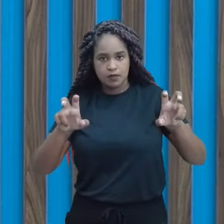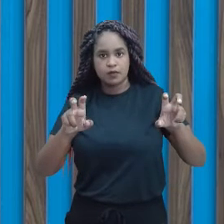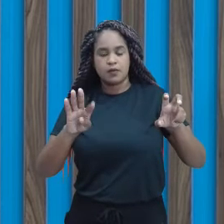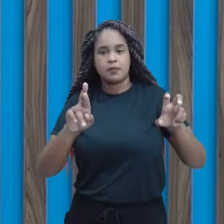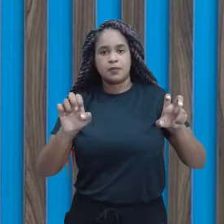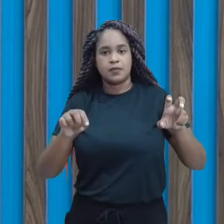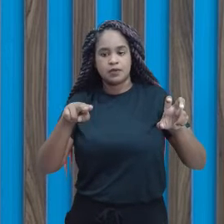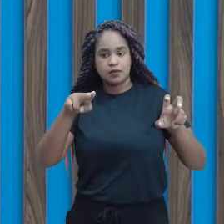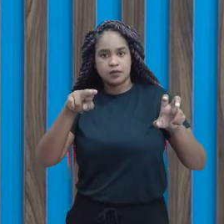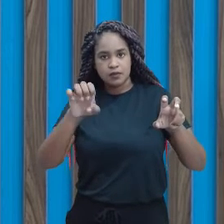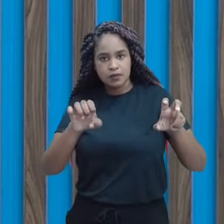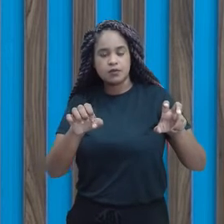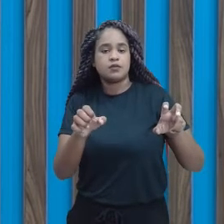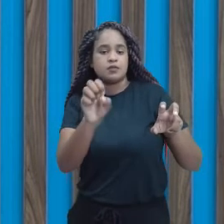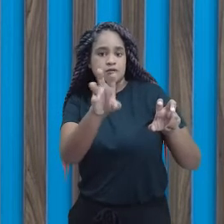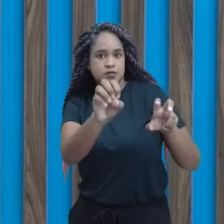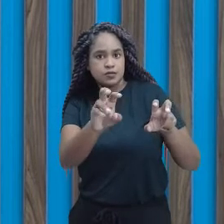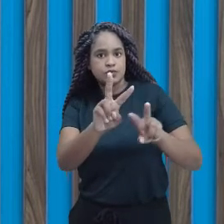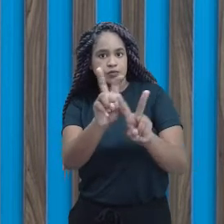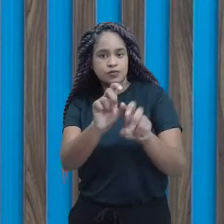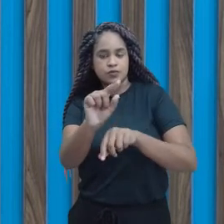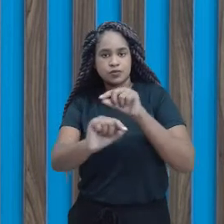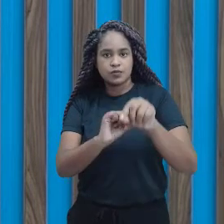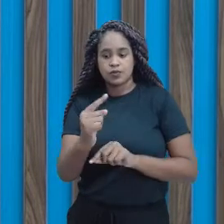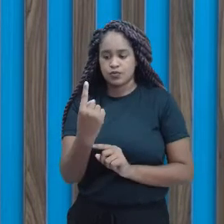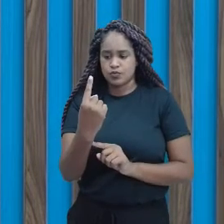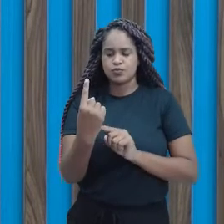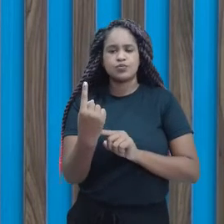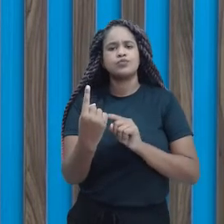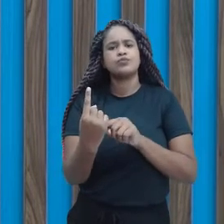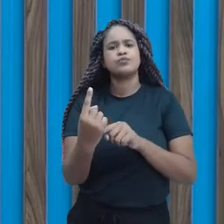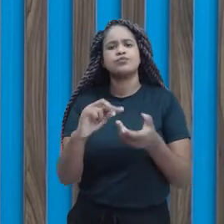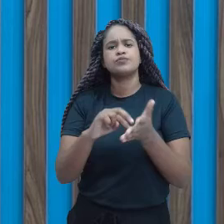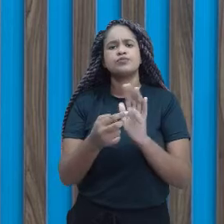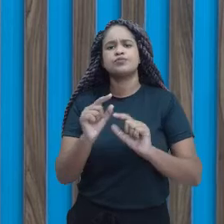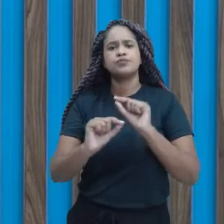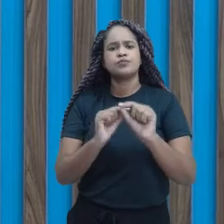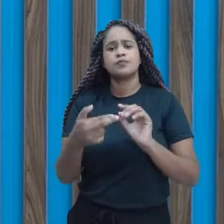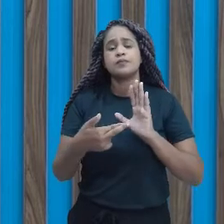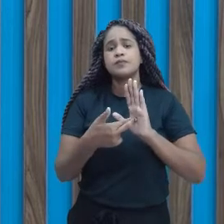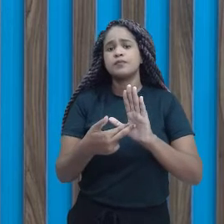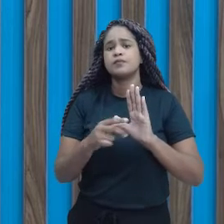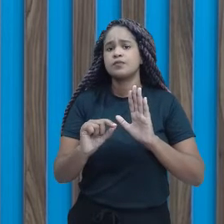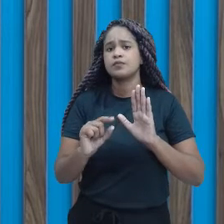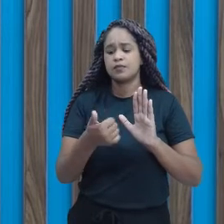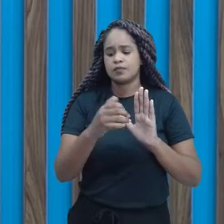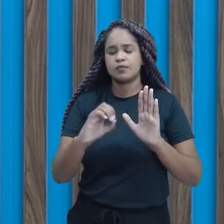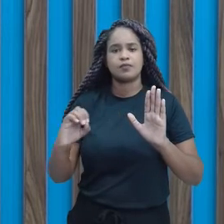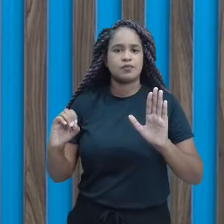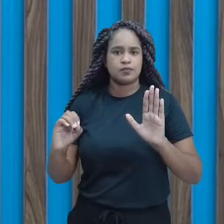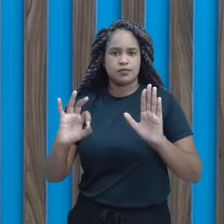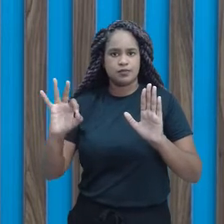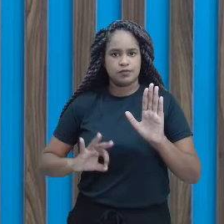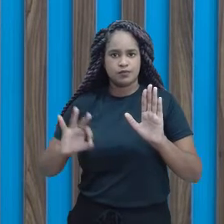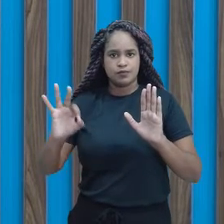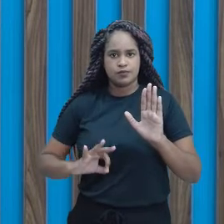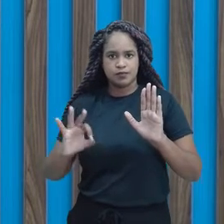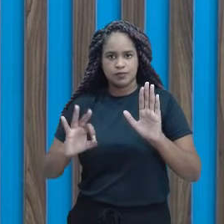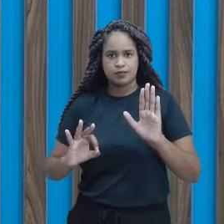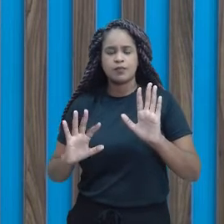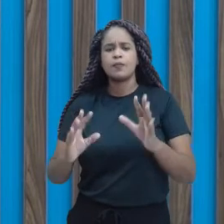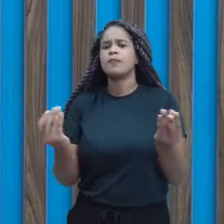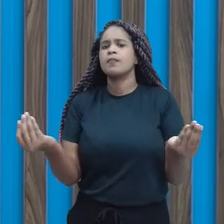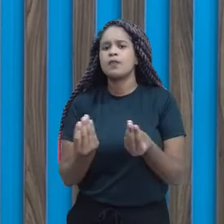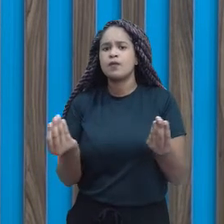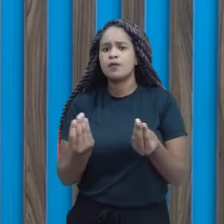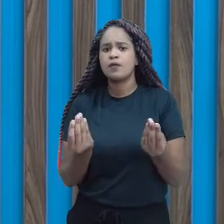colocar aí, essa questão do número 1. O que significa esse número 1? Esse número 1, ele é o 100%, tá? Como é que eu